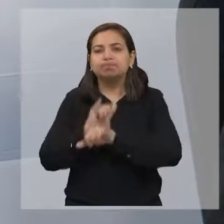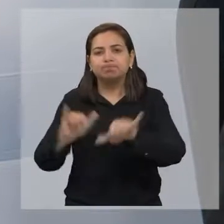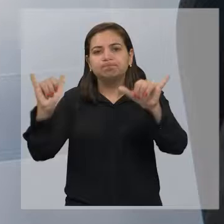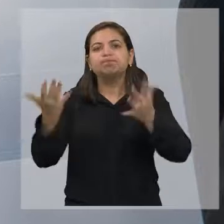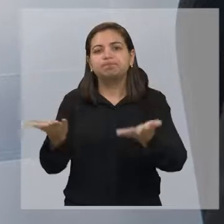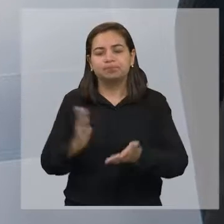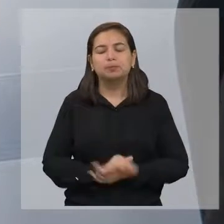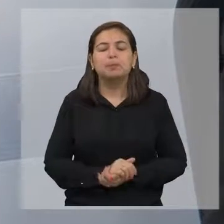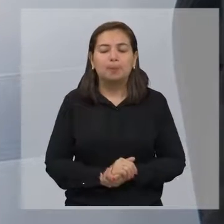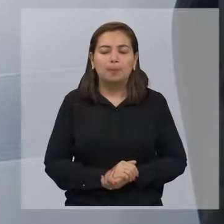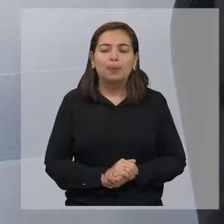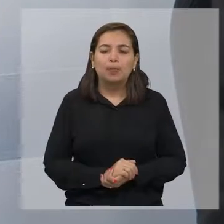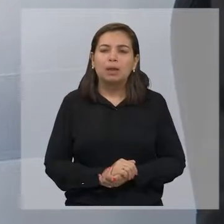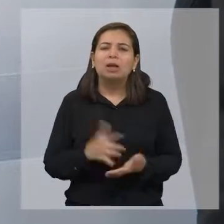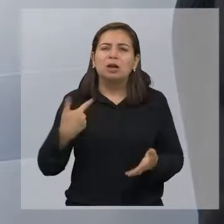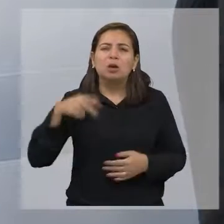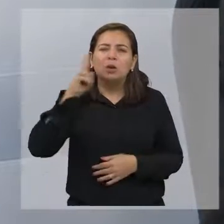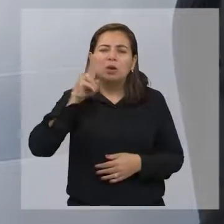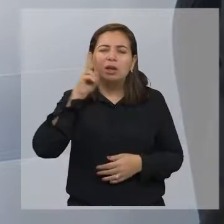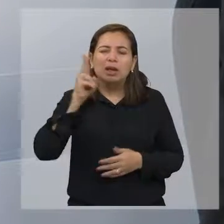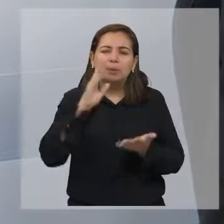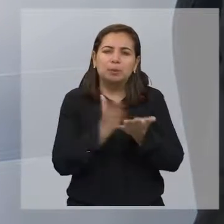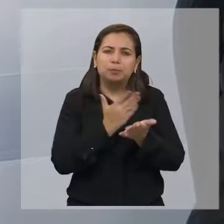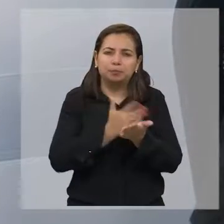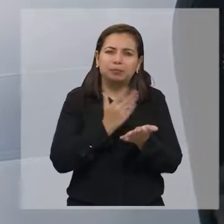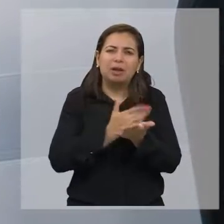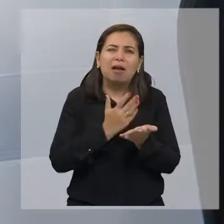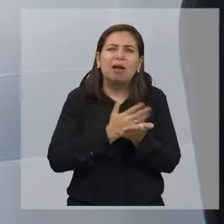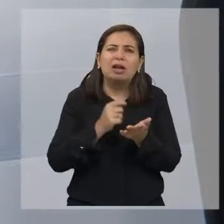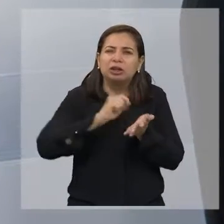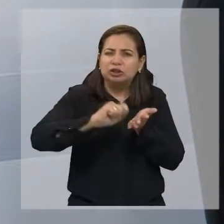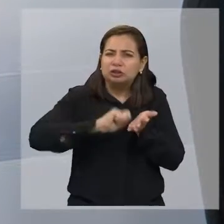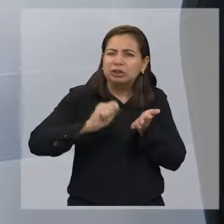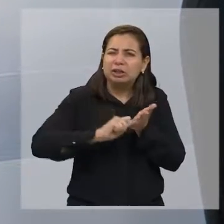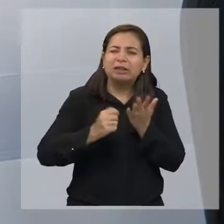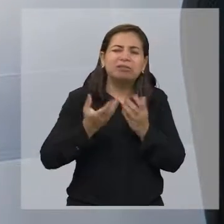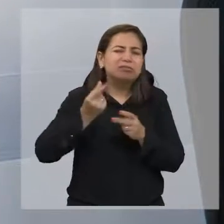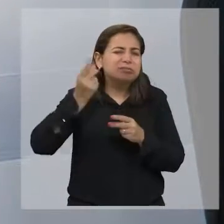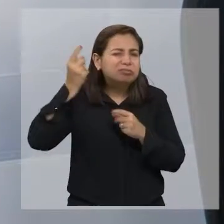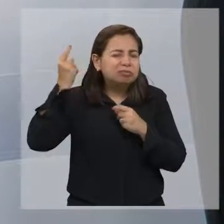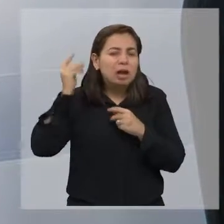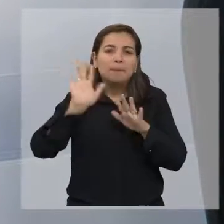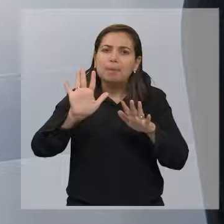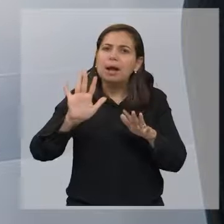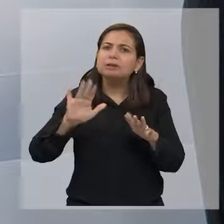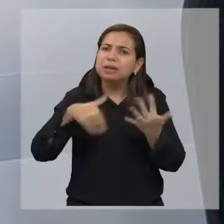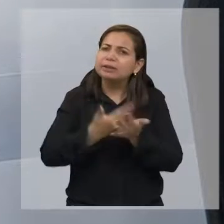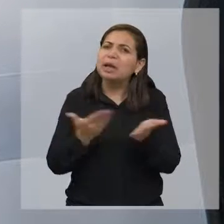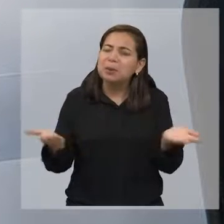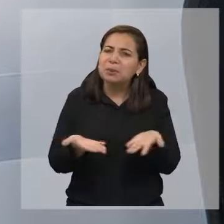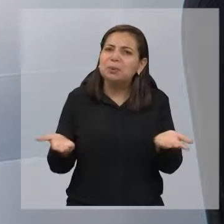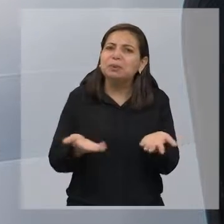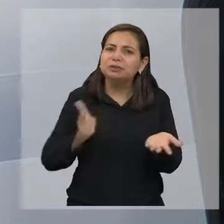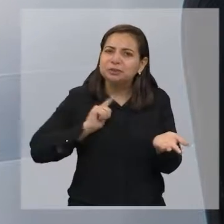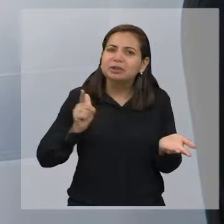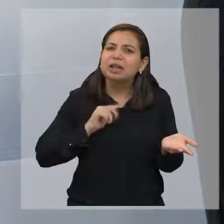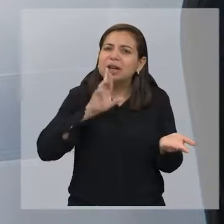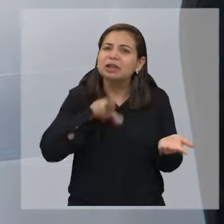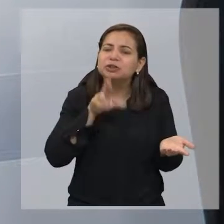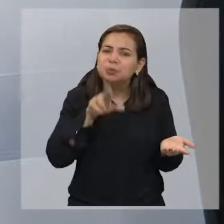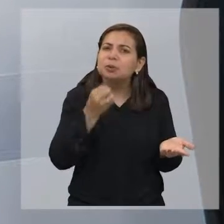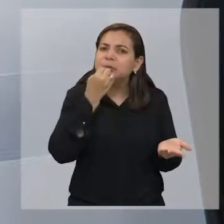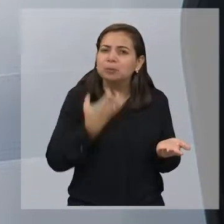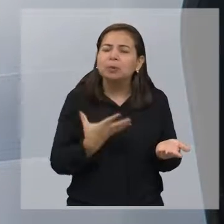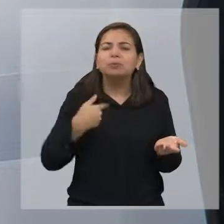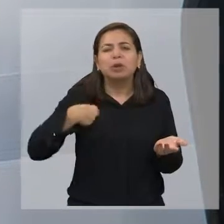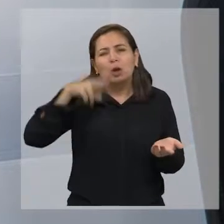é um livro que, mesmo escrito há muitos anos atrás, ele permanece atual, ele continua a dar respostas para os problemas contemporâneos.